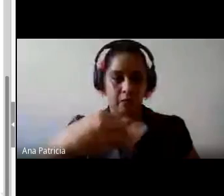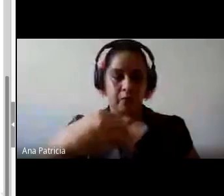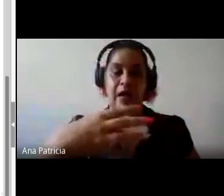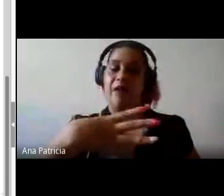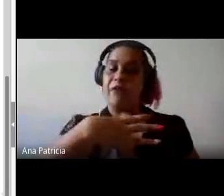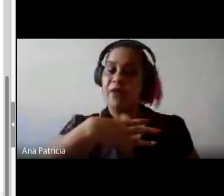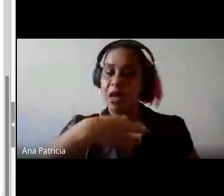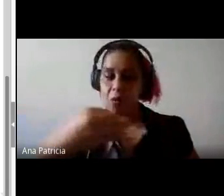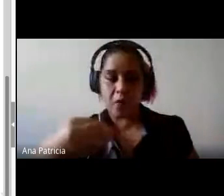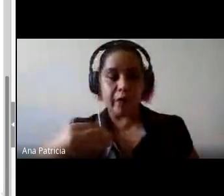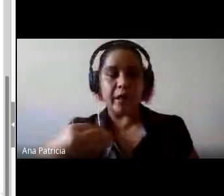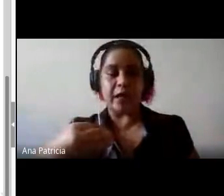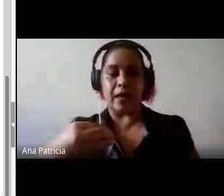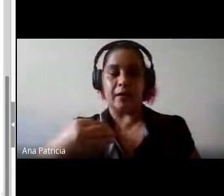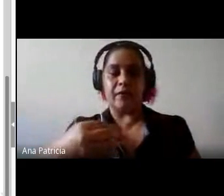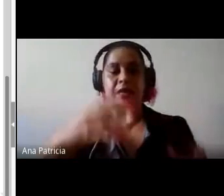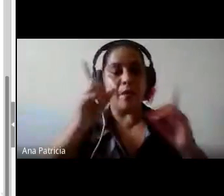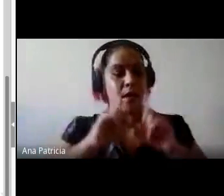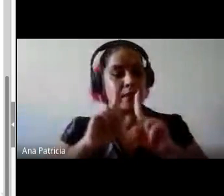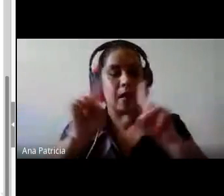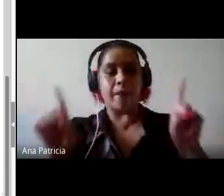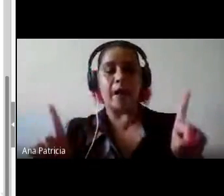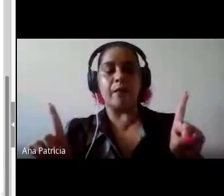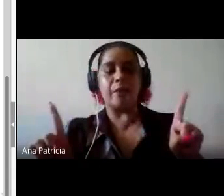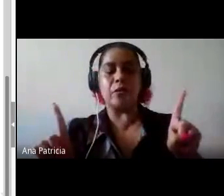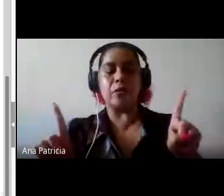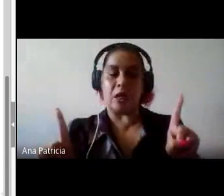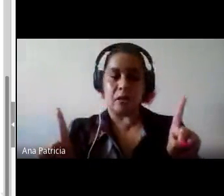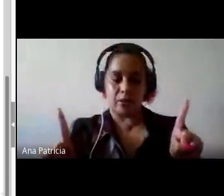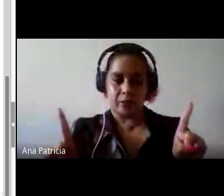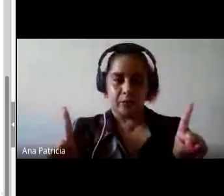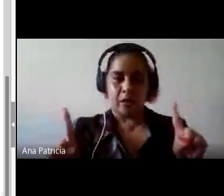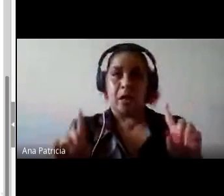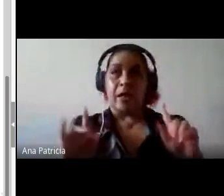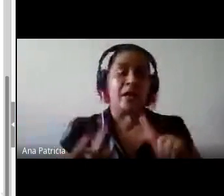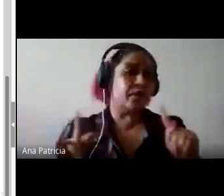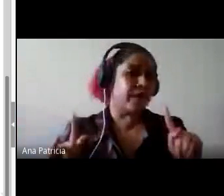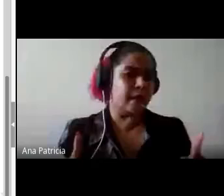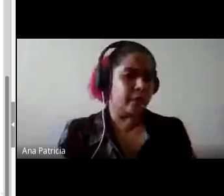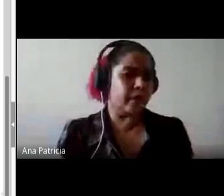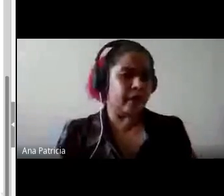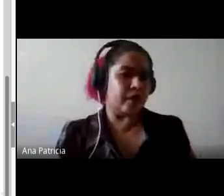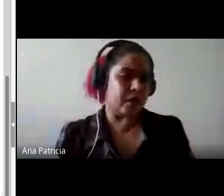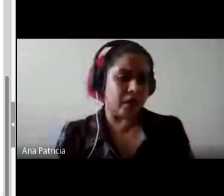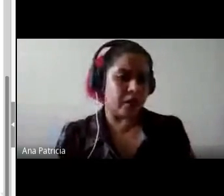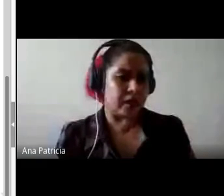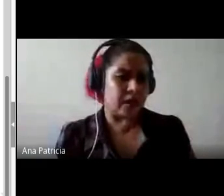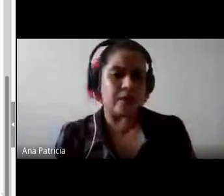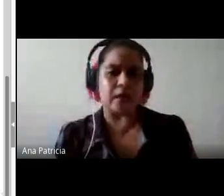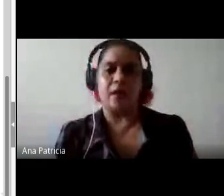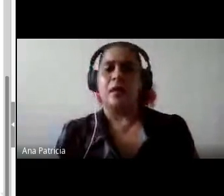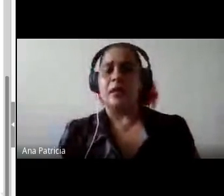Filho, é filho ou filha. Vai ser o mesmo sinal para ambos os gêneros. Isso facilita muito a vida da gente na